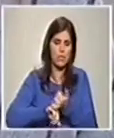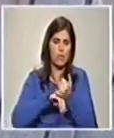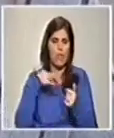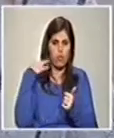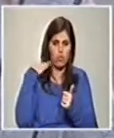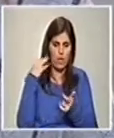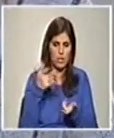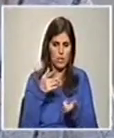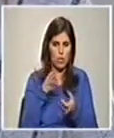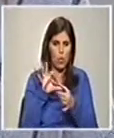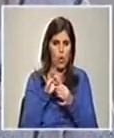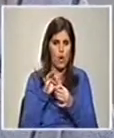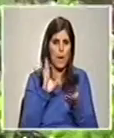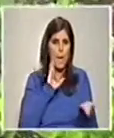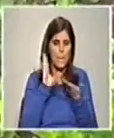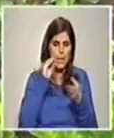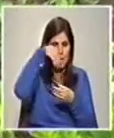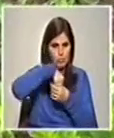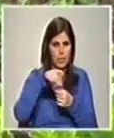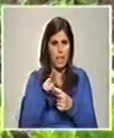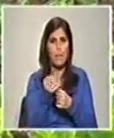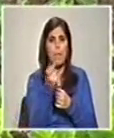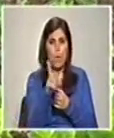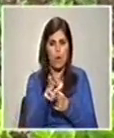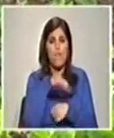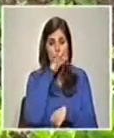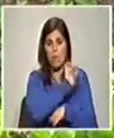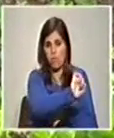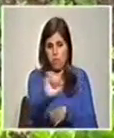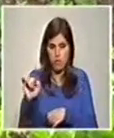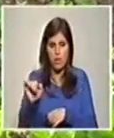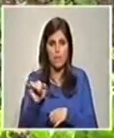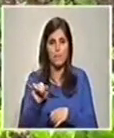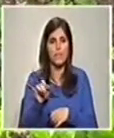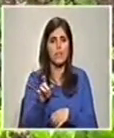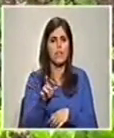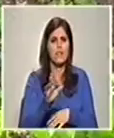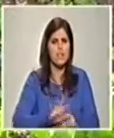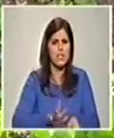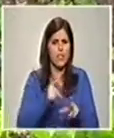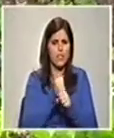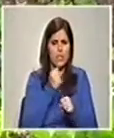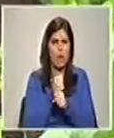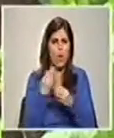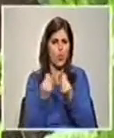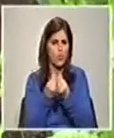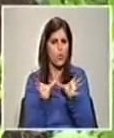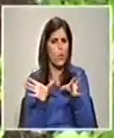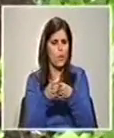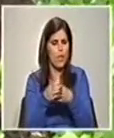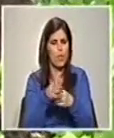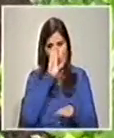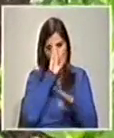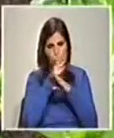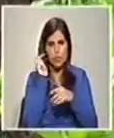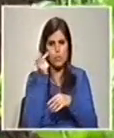voluntários de colaboradores da Lipor e seus familiares e que tem feito muito trabalho com a comunidade, mas também nestes últimos anos,